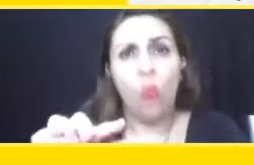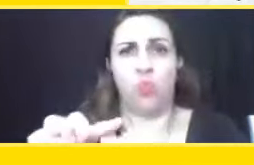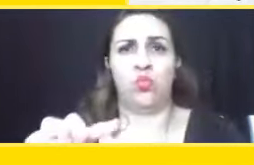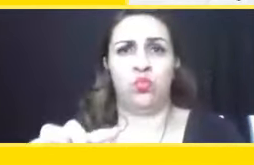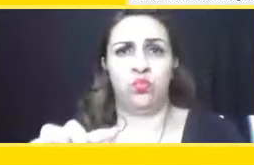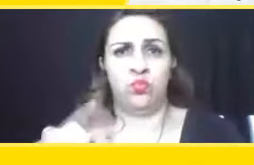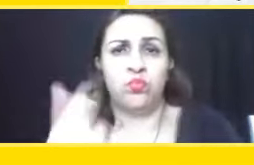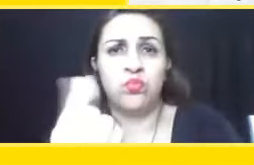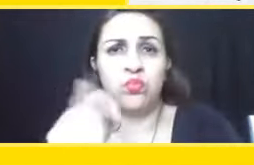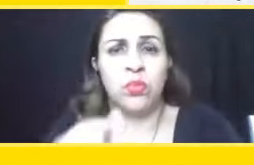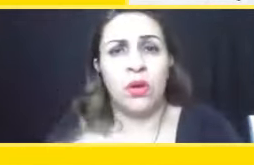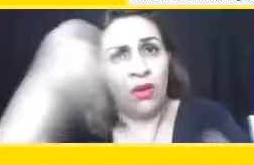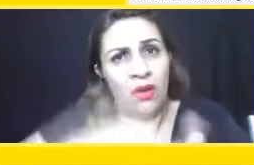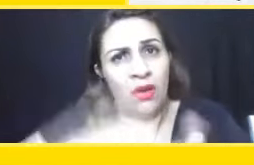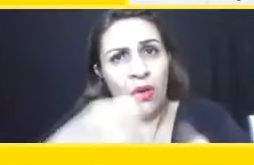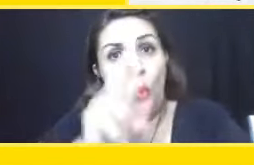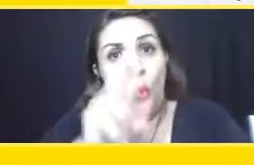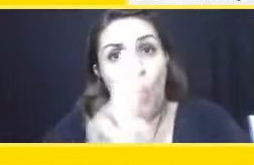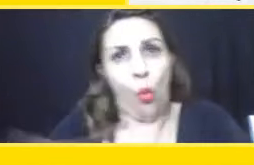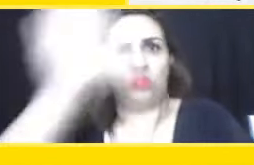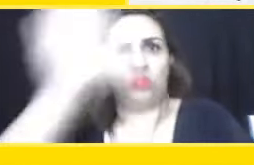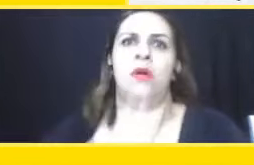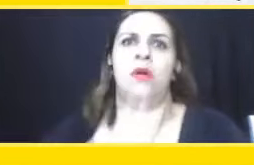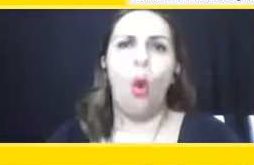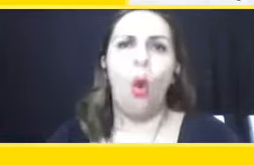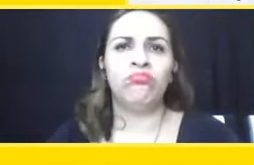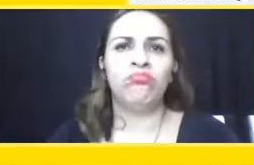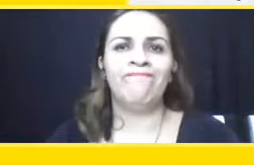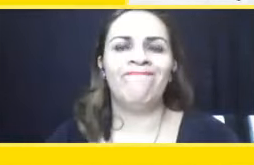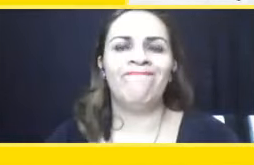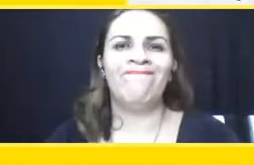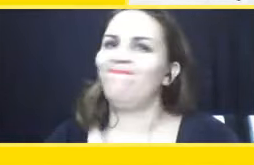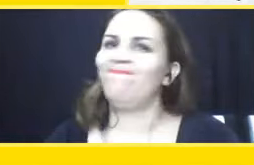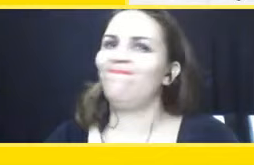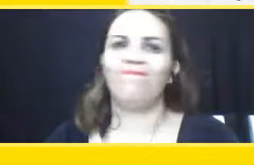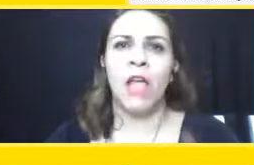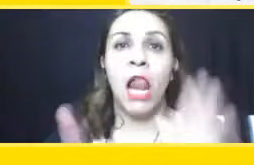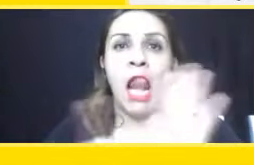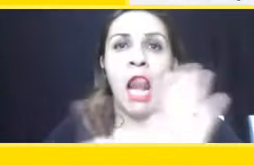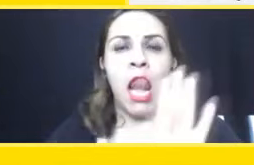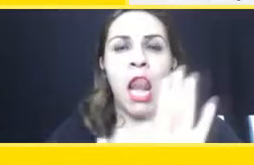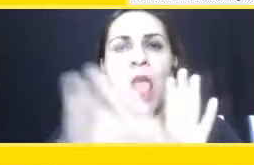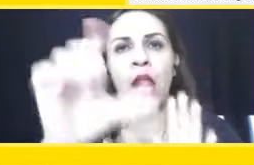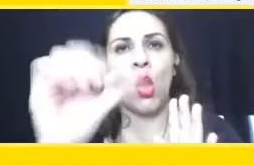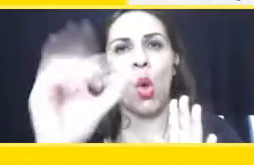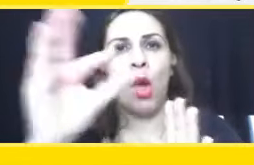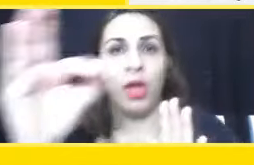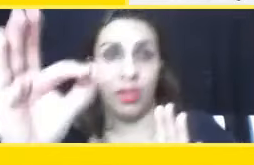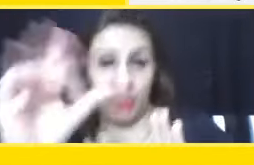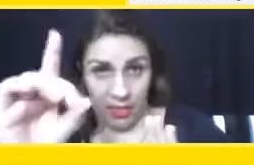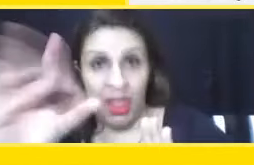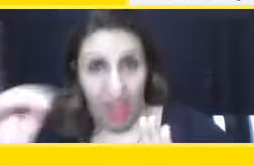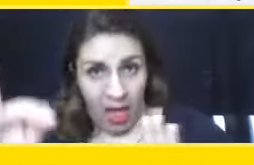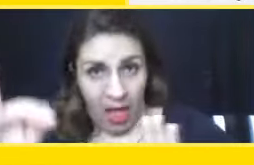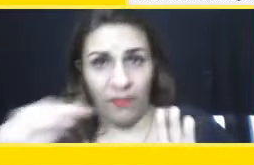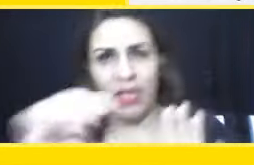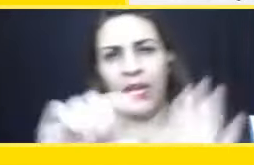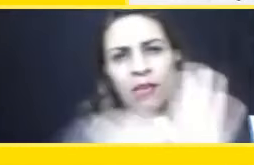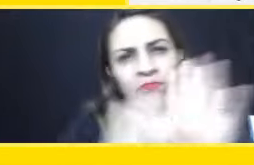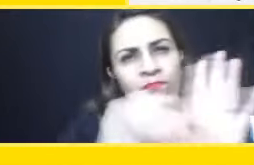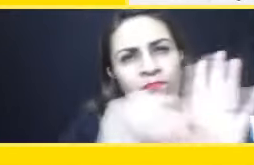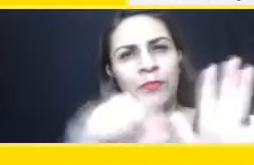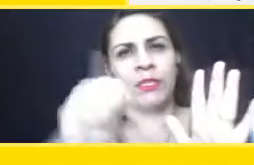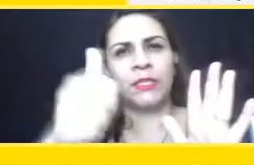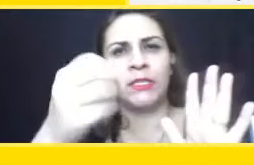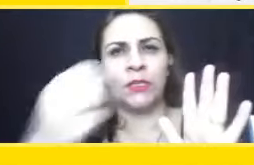que é estabelecida na União, certo? Inclusive está na lei orgânica e na própria emenda constitucional 103. Então, o